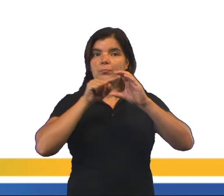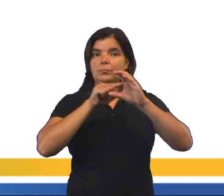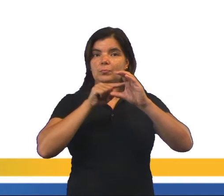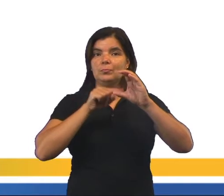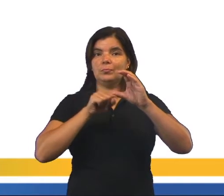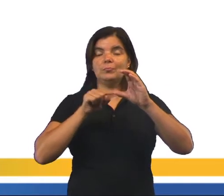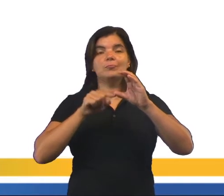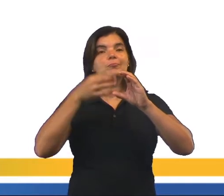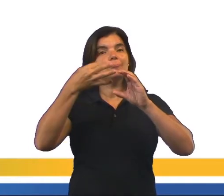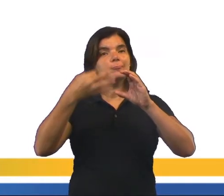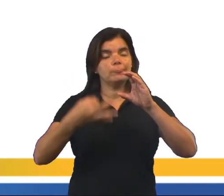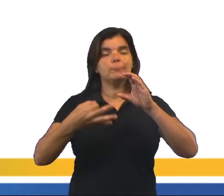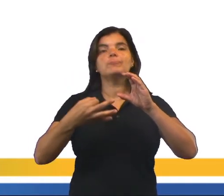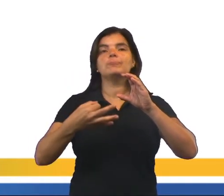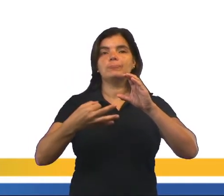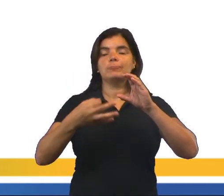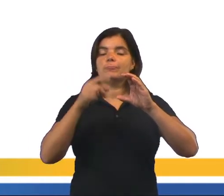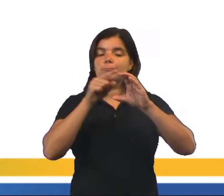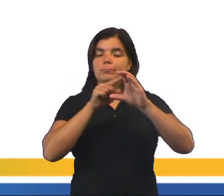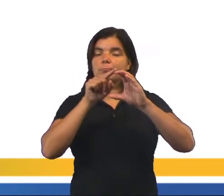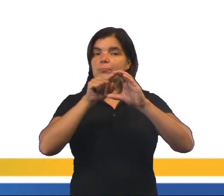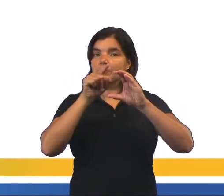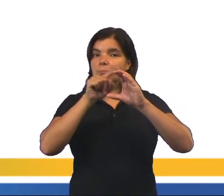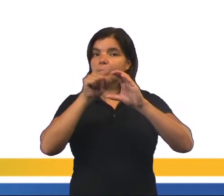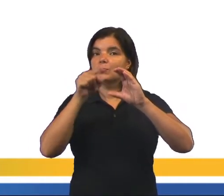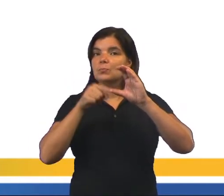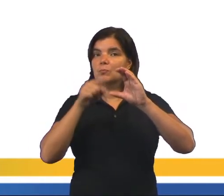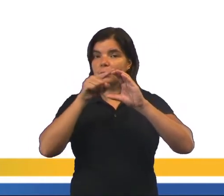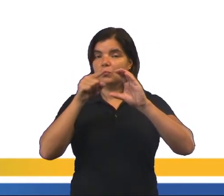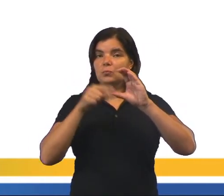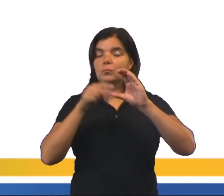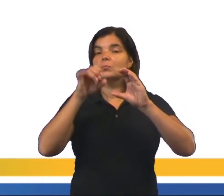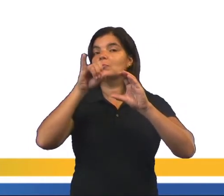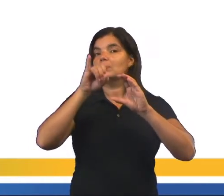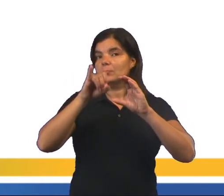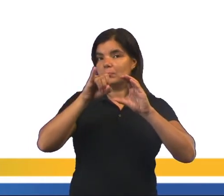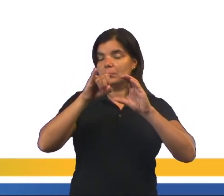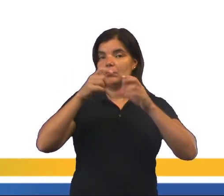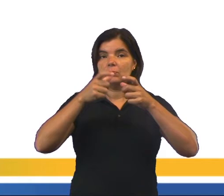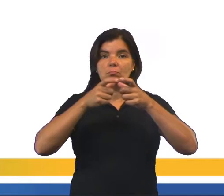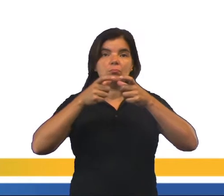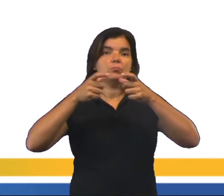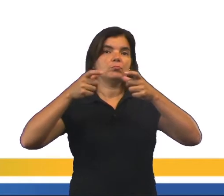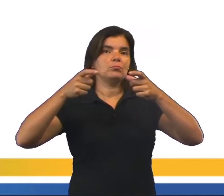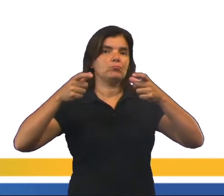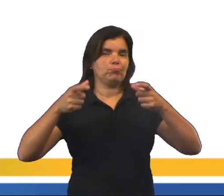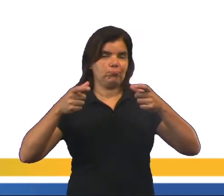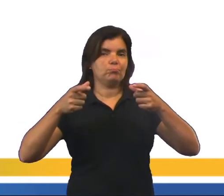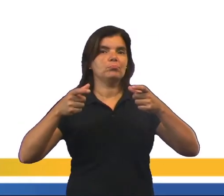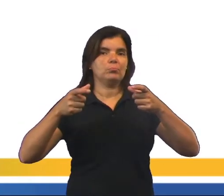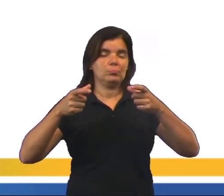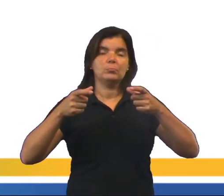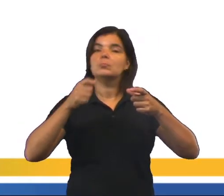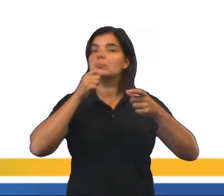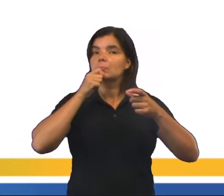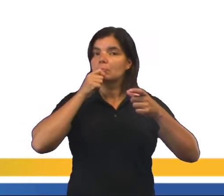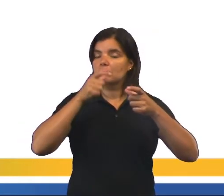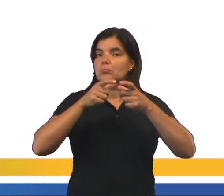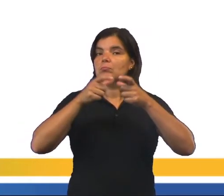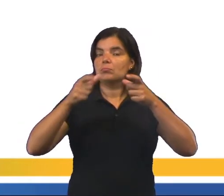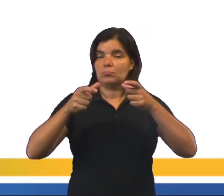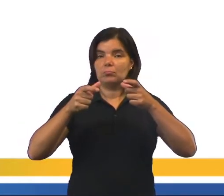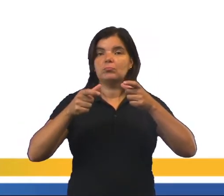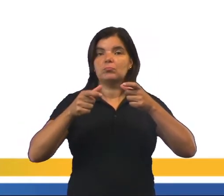ficou certinho, ó, compreendido numa circunferência perfeita, não é isso? Se eu for aumentando esse polígono, sendo regular ainda, só aumentando o número